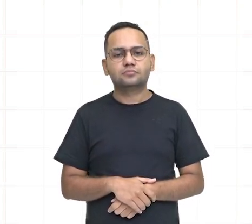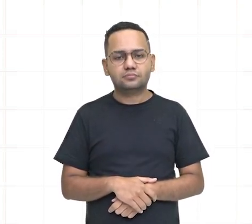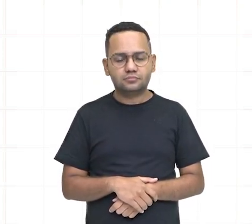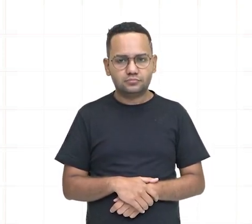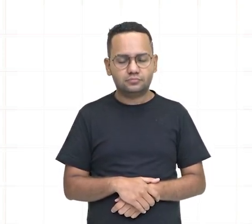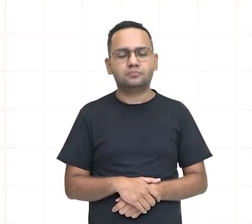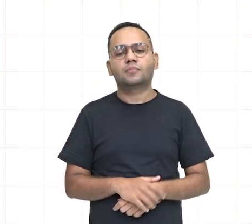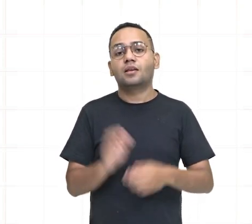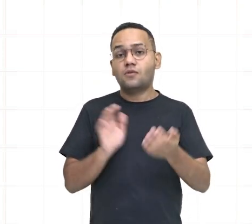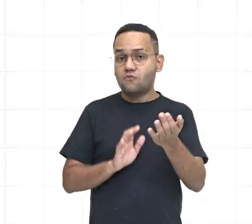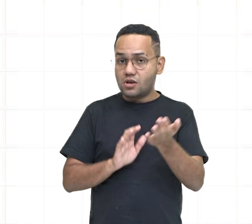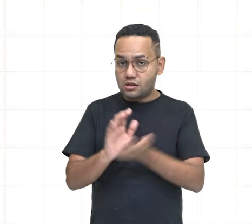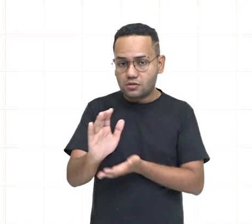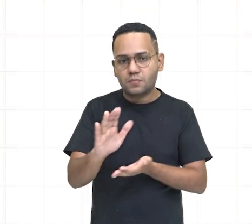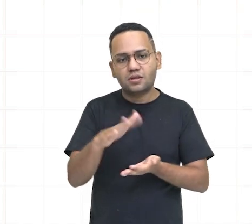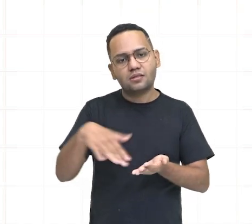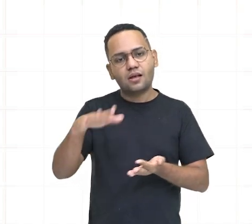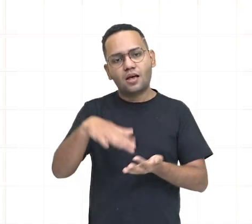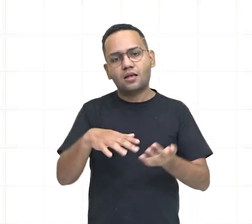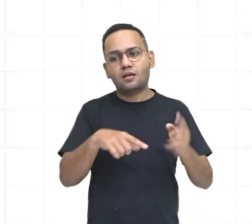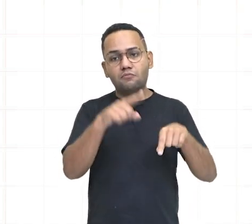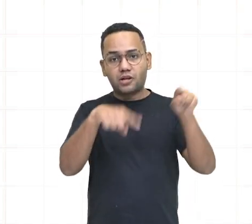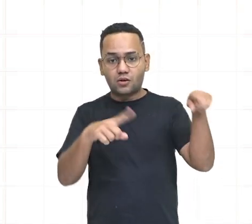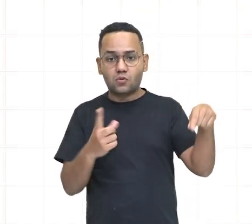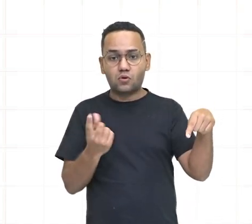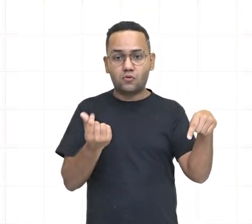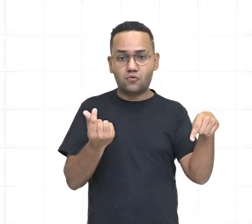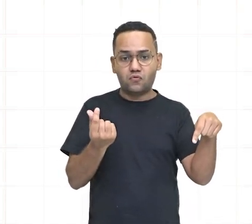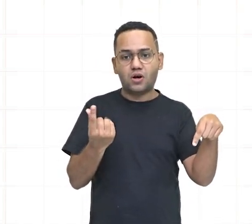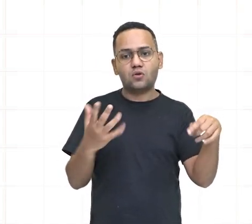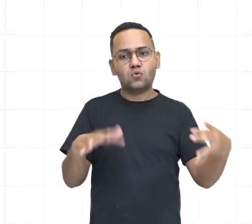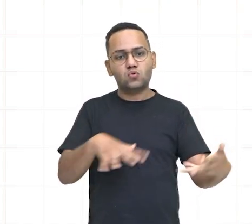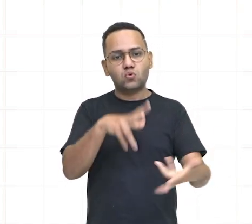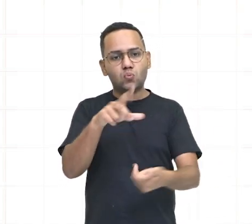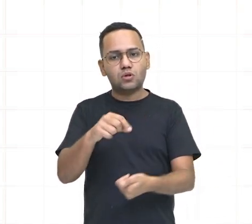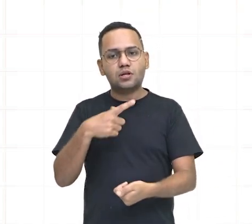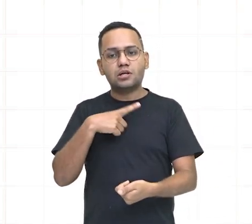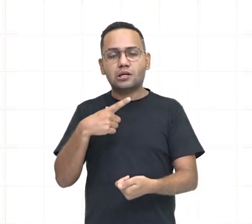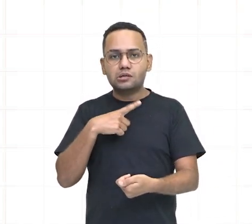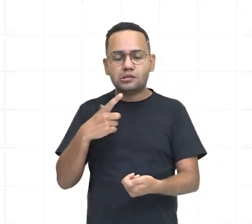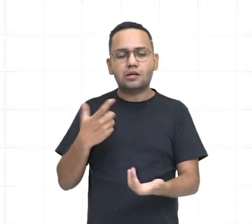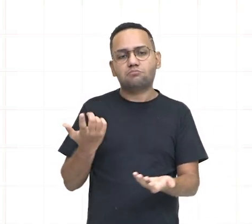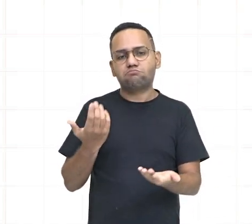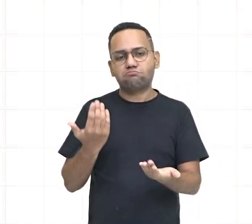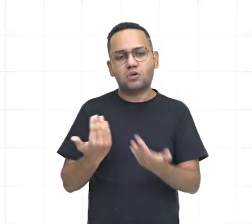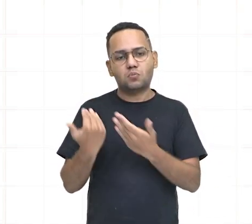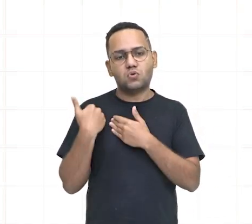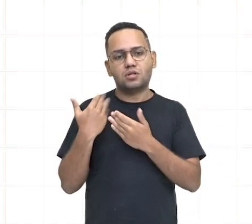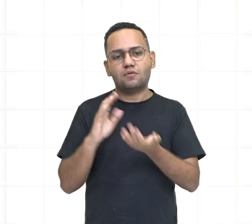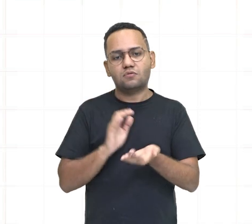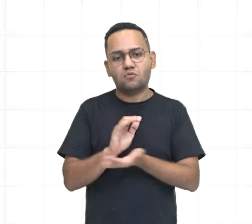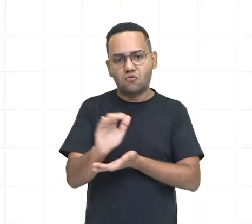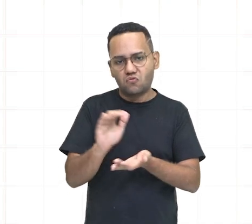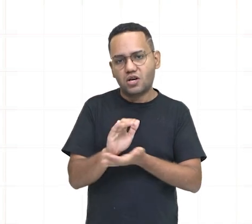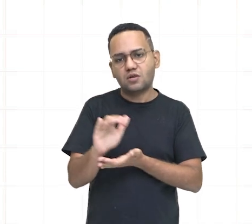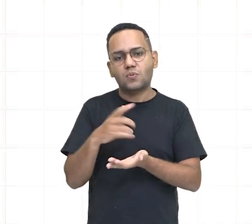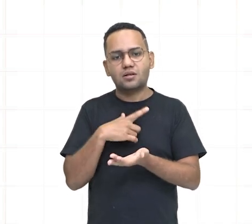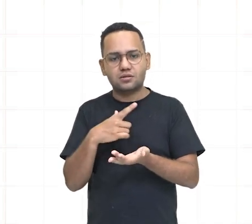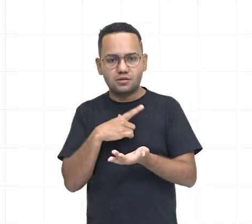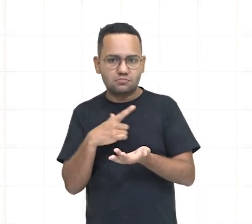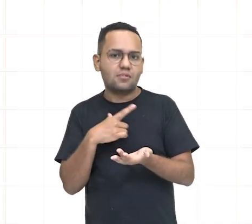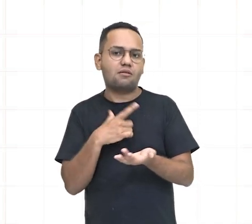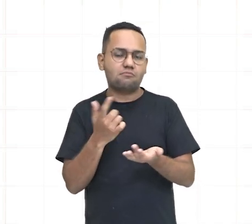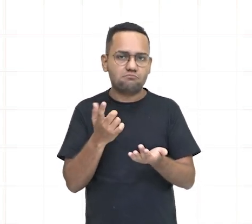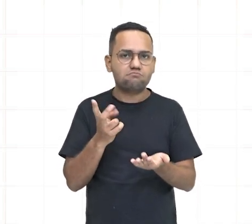nas bolsas de valores do mundo por um banco de investimento. Isso é muito claro, ocorre sempre e